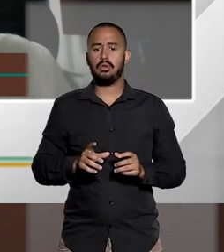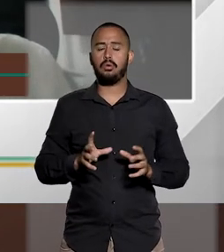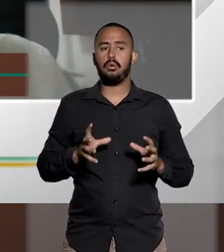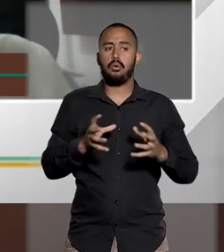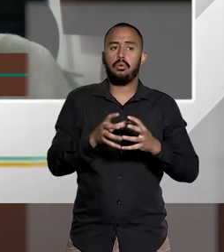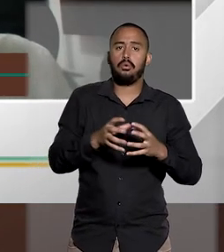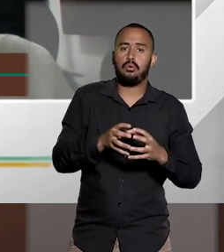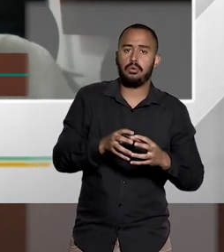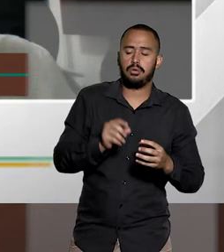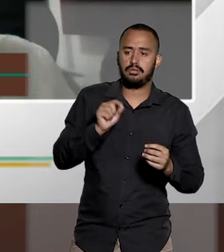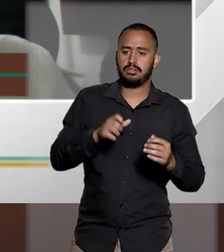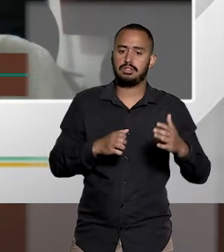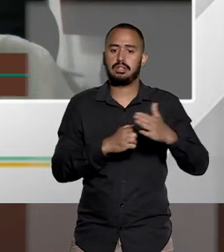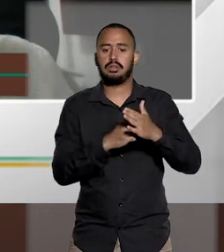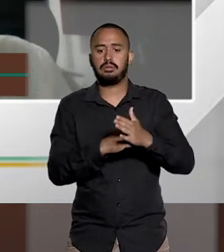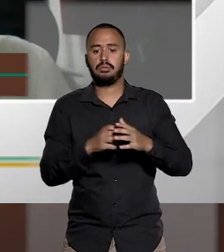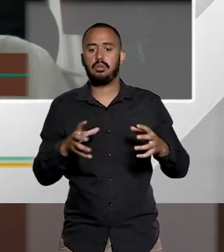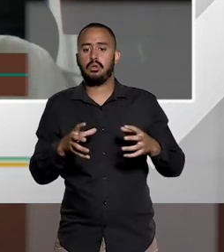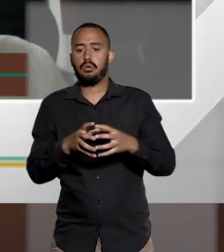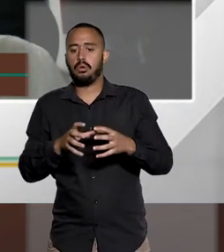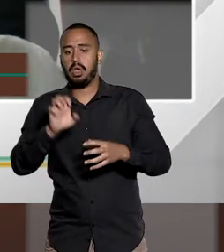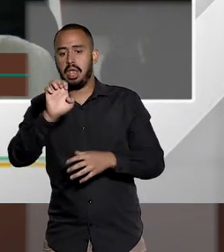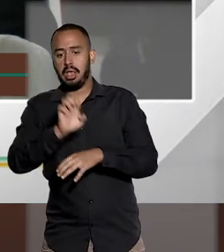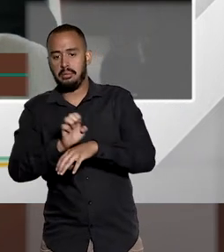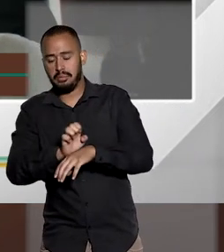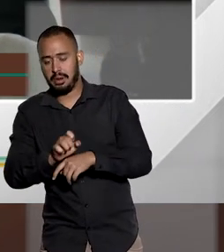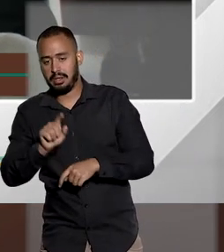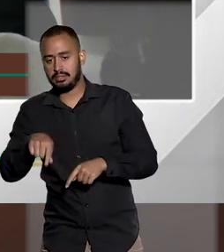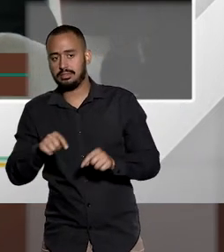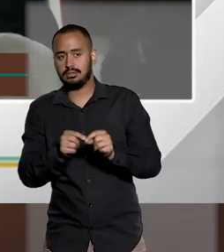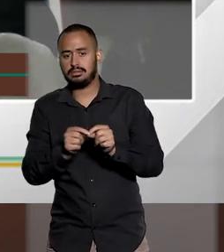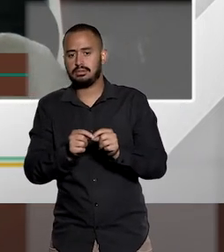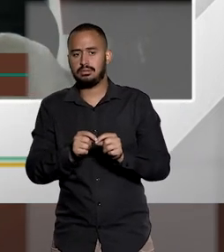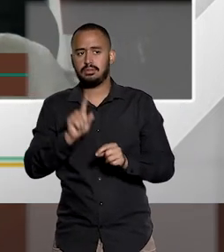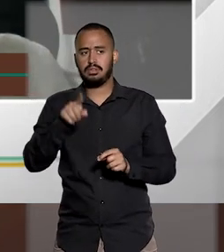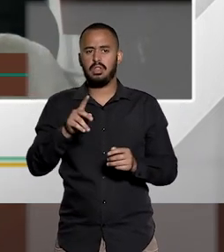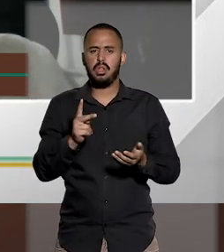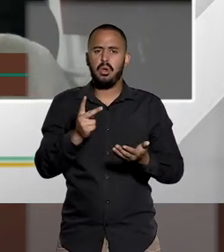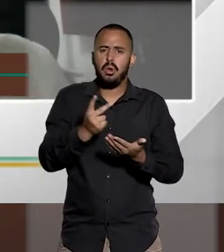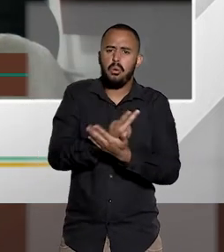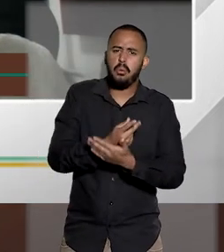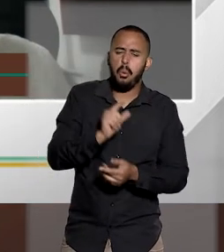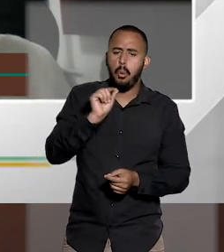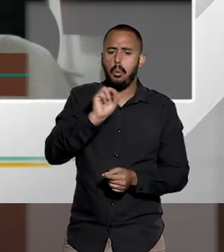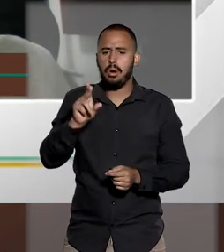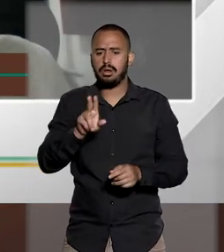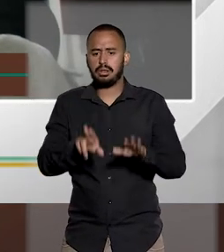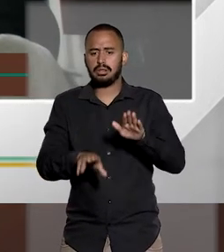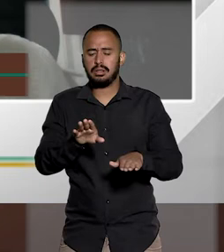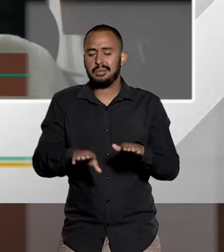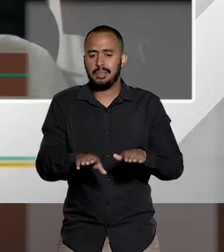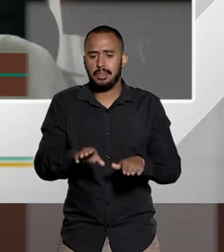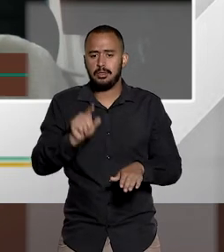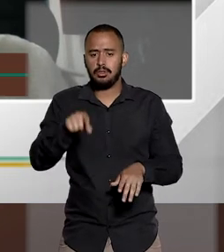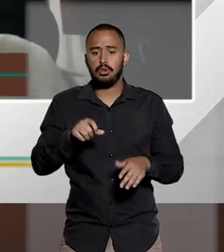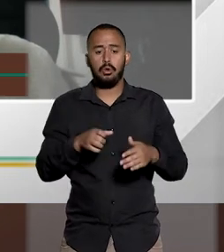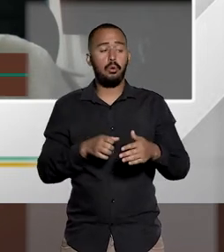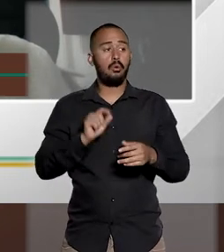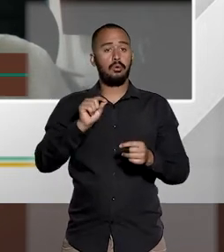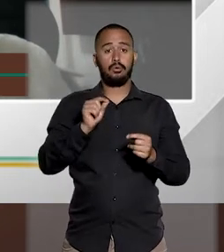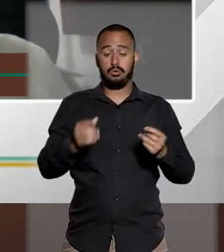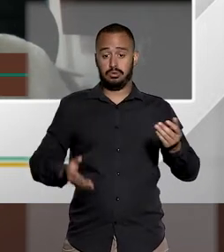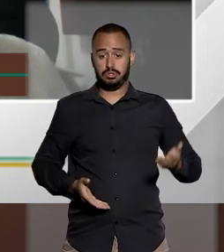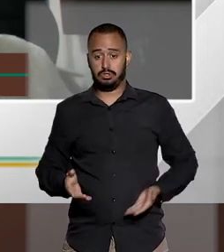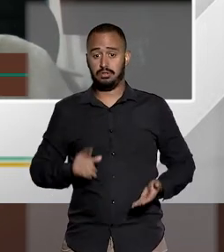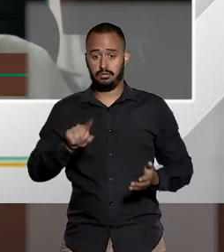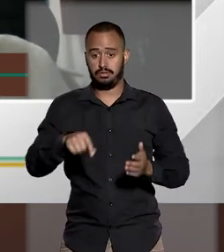às empresas concessionárias e permissionárias de serviço público, quando haja alguma irregularidade ou o serviço não esteja sendo prestado